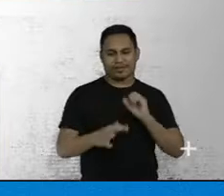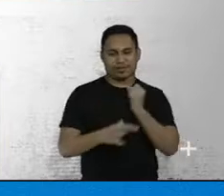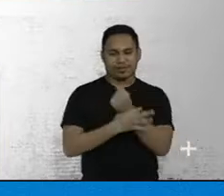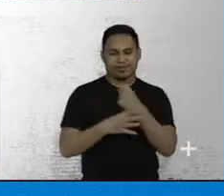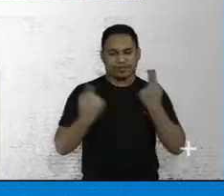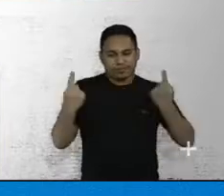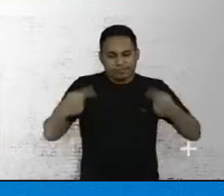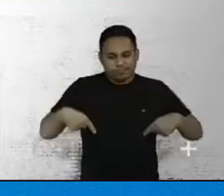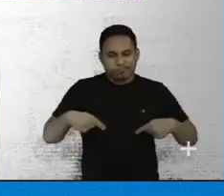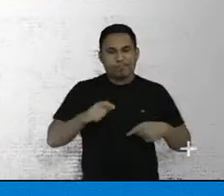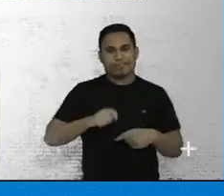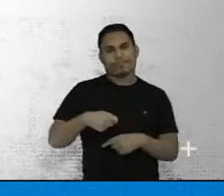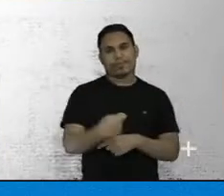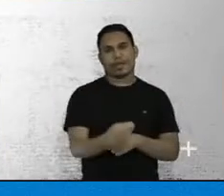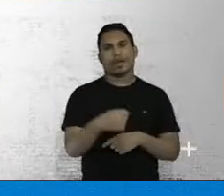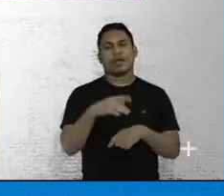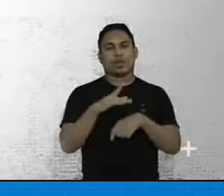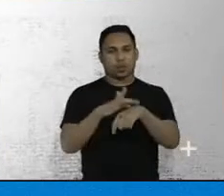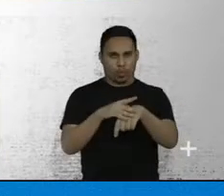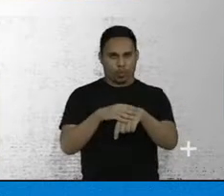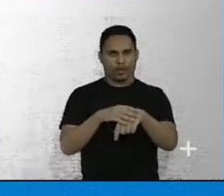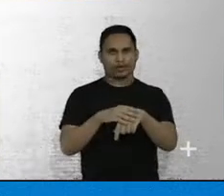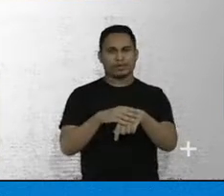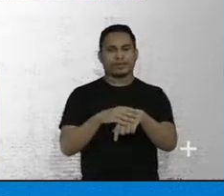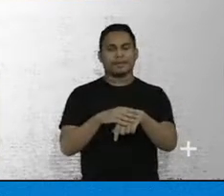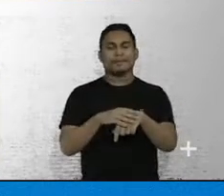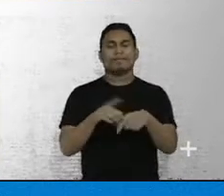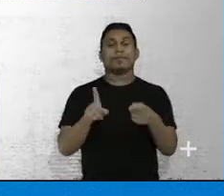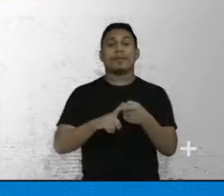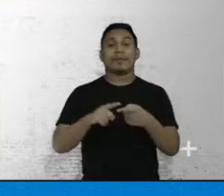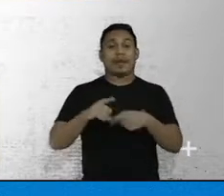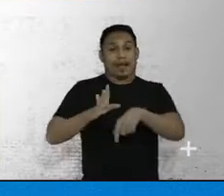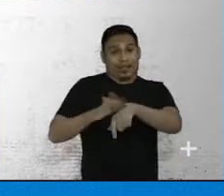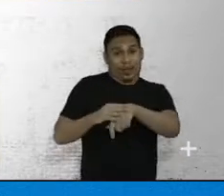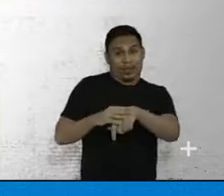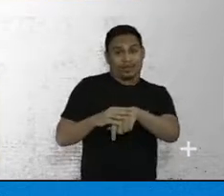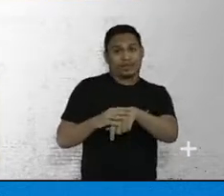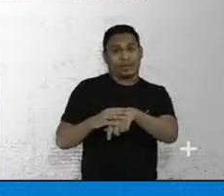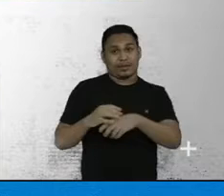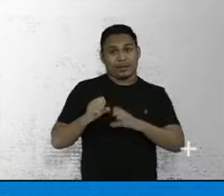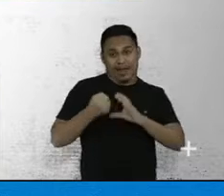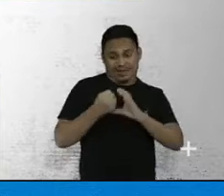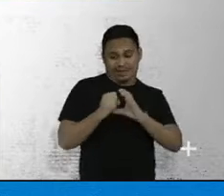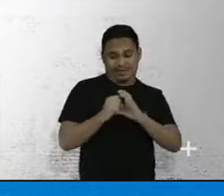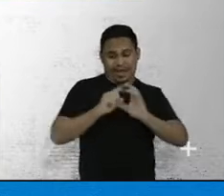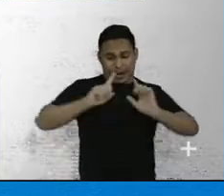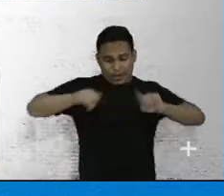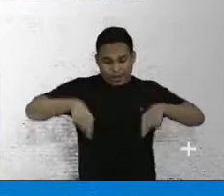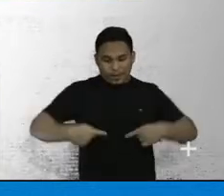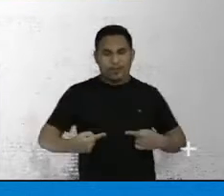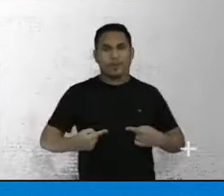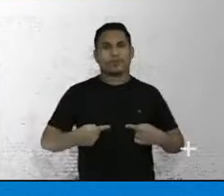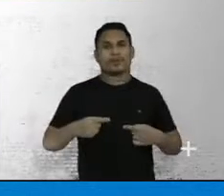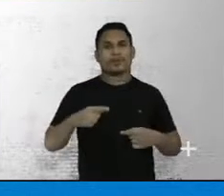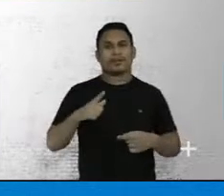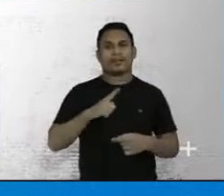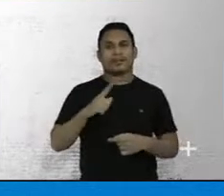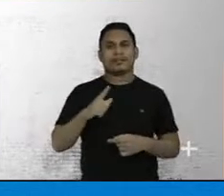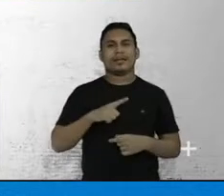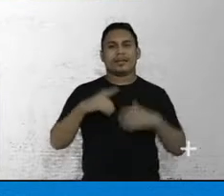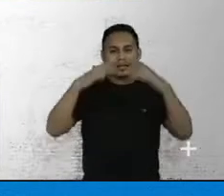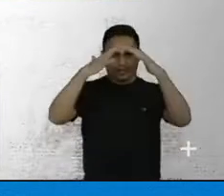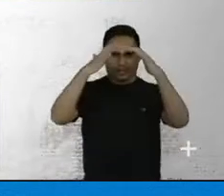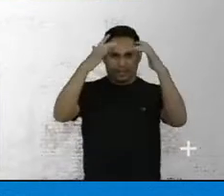de doença de Addison. E a doença autoimune que acomete a bainha de mielina dos neurônios, ela ganha o